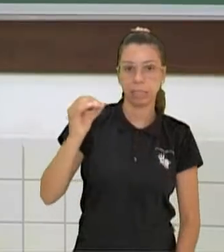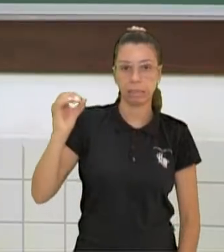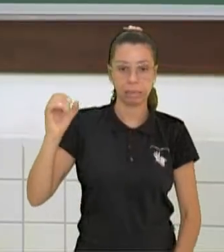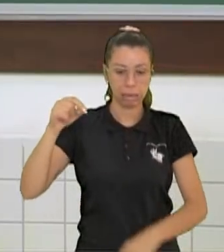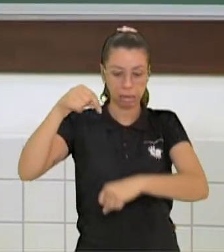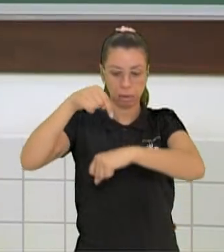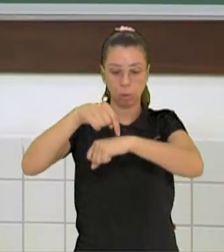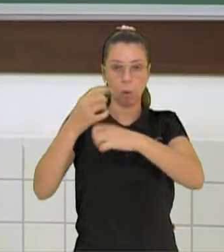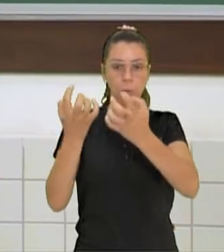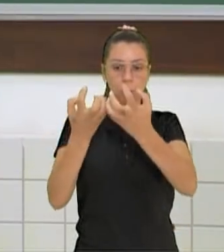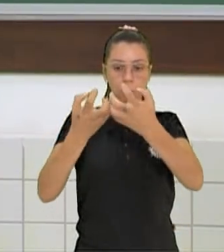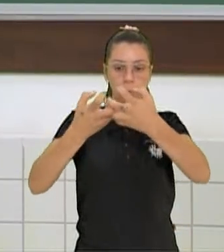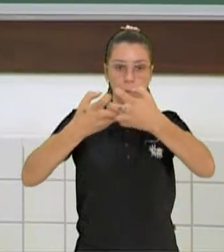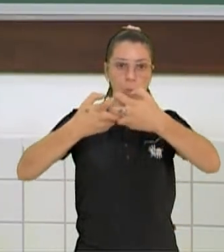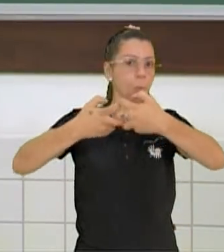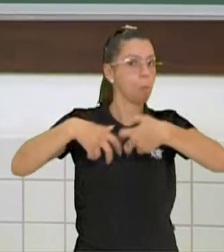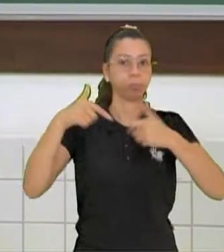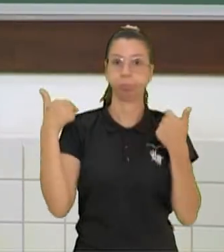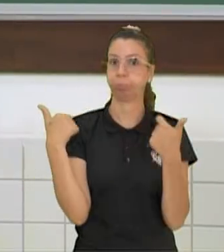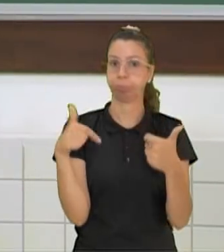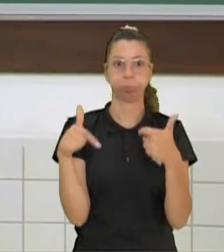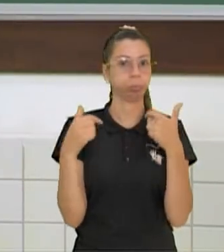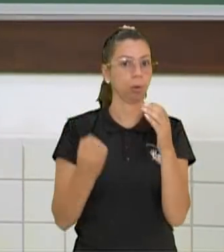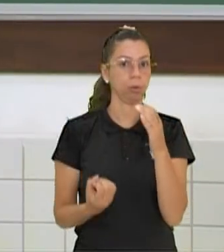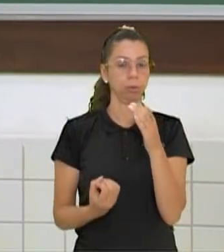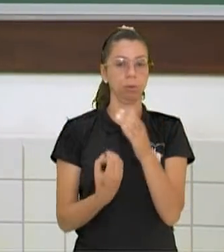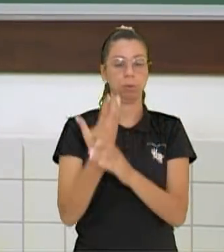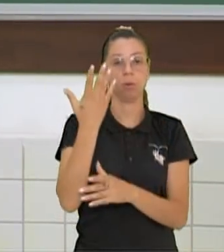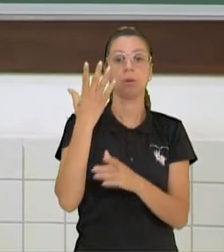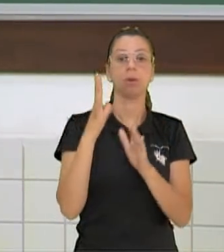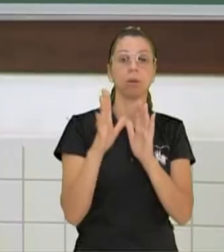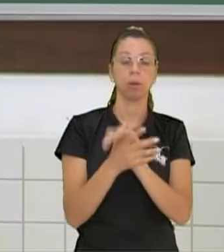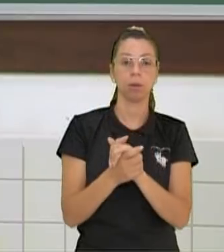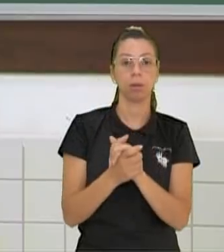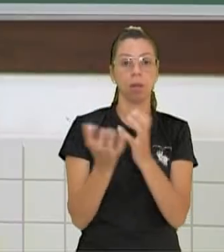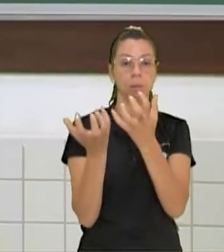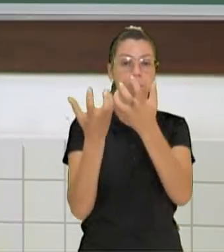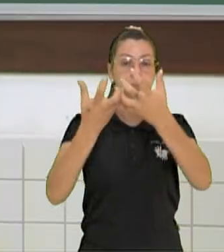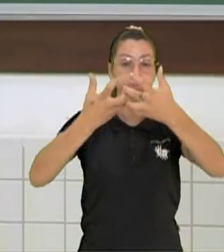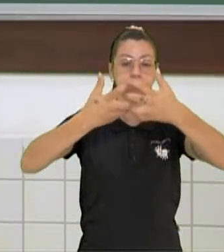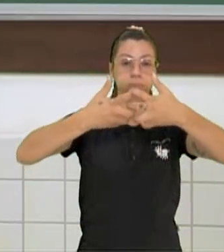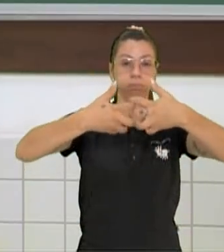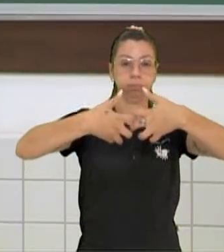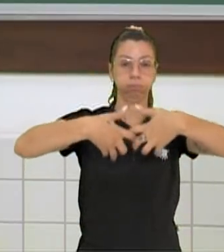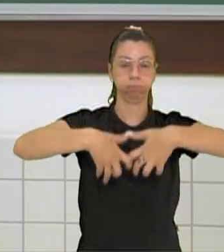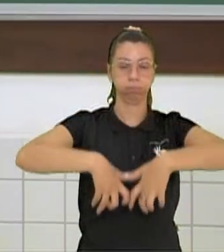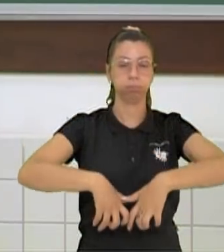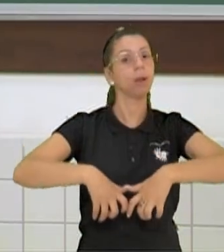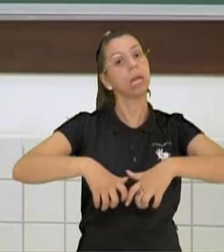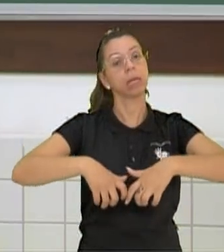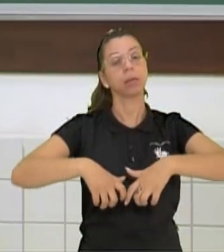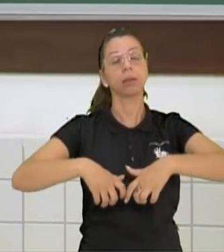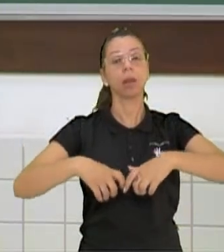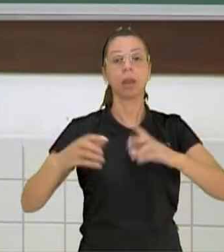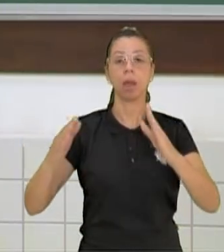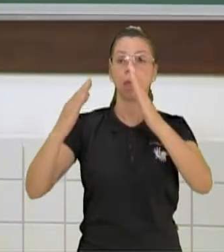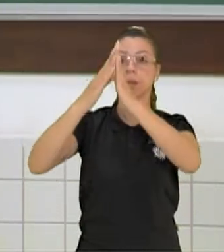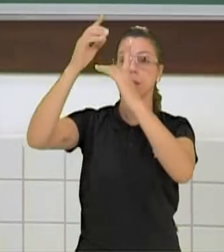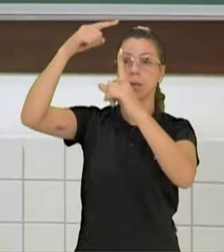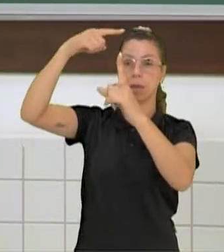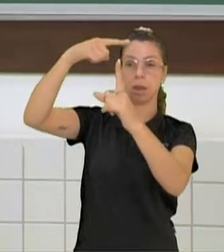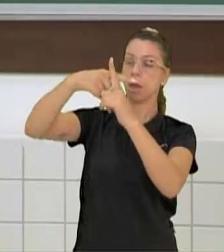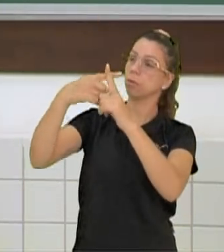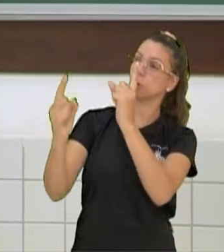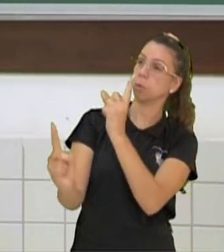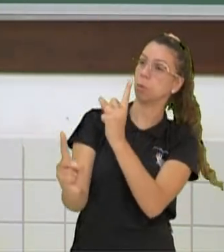relógio mecânico, que foram os primeiros relógios inventados, relógios de máquinas, que ficavam nas catedrais, nas igrejas, que